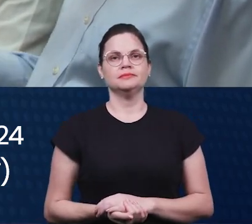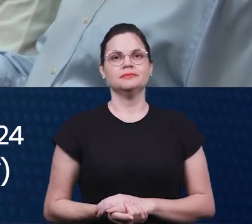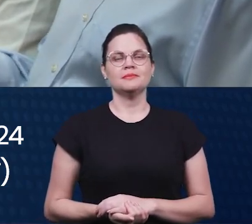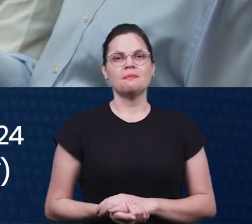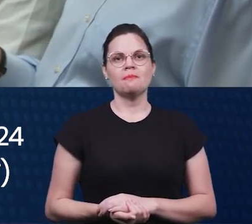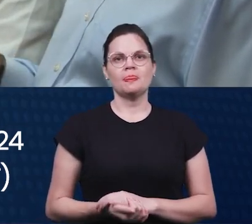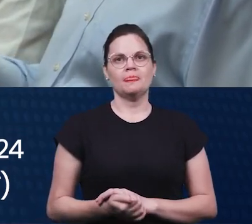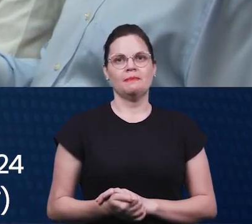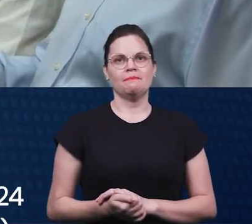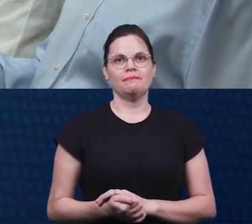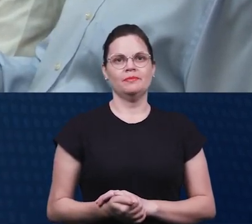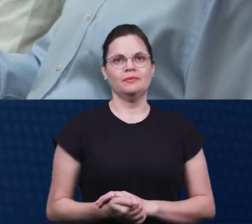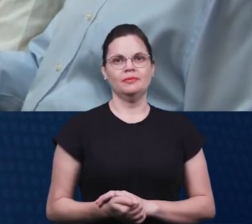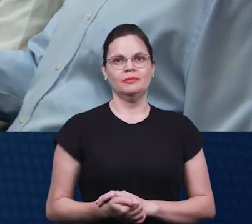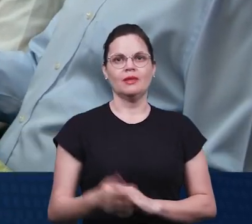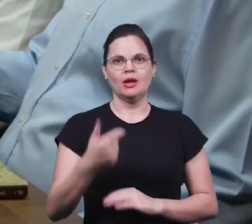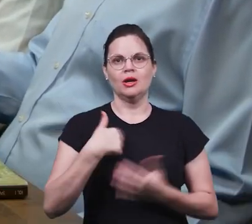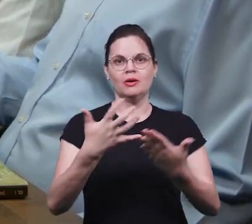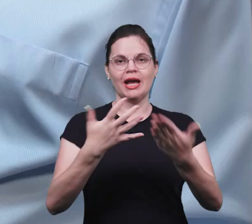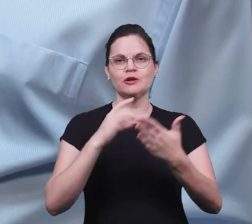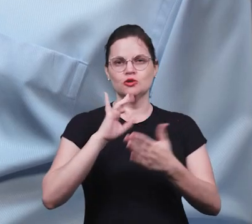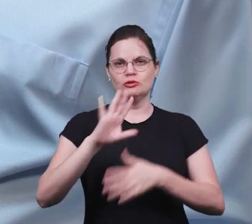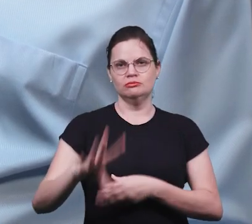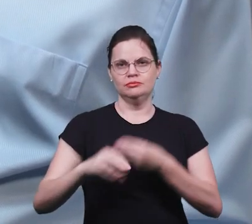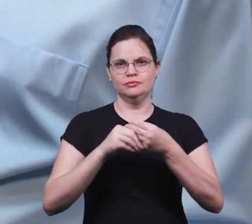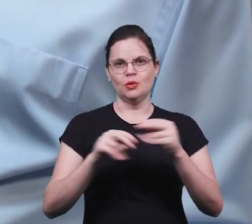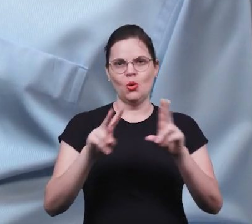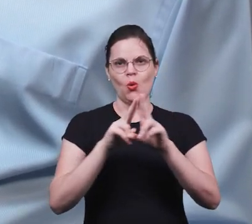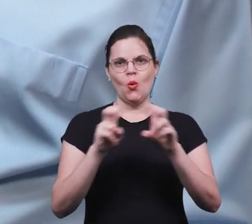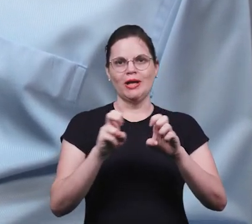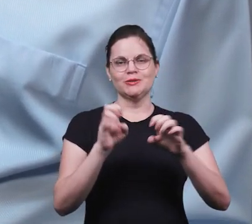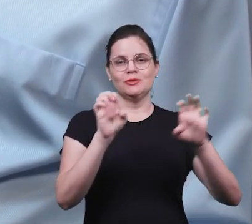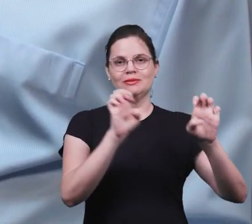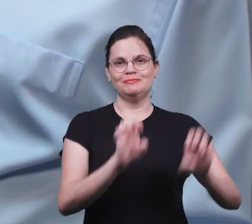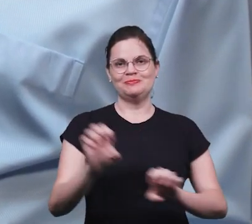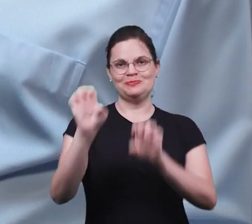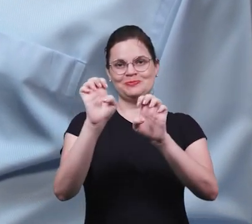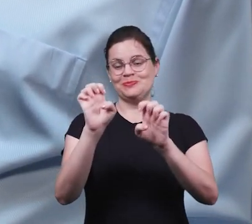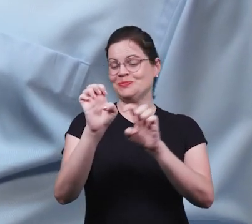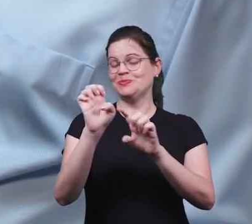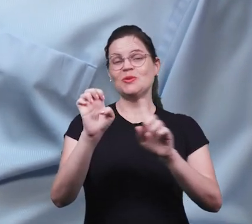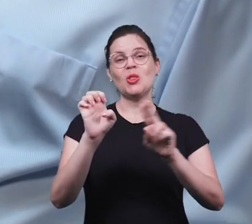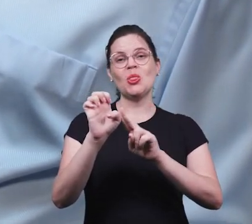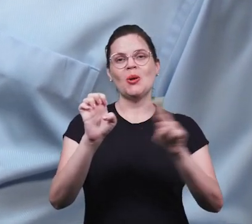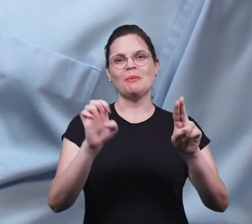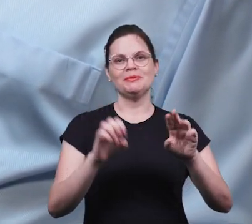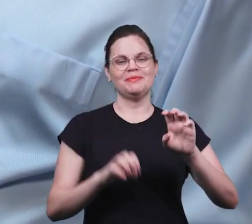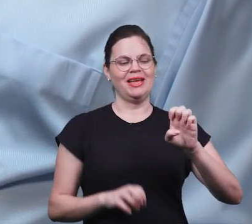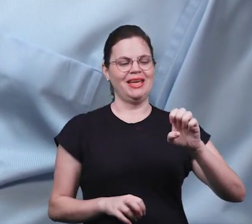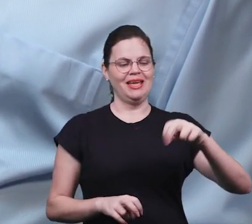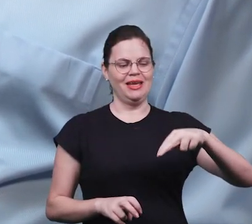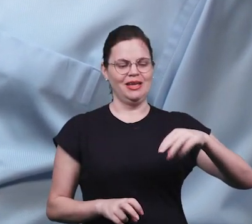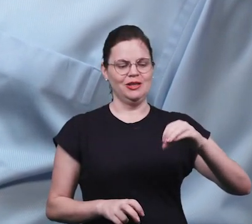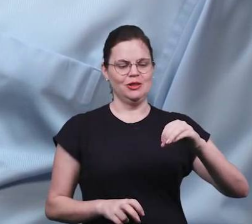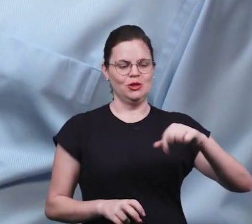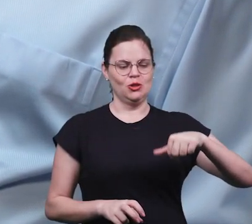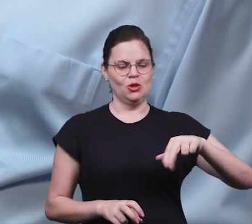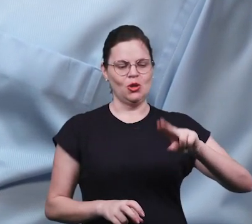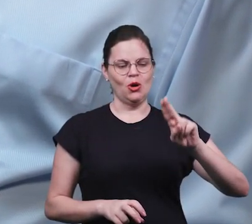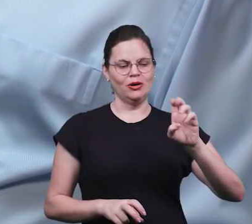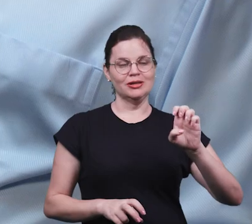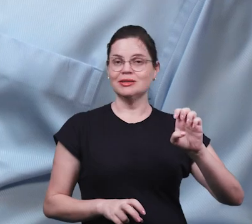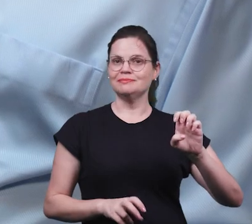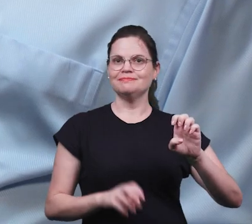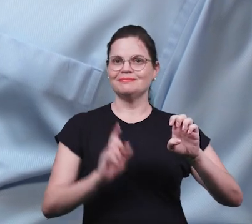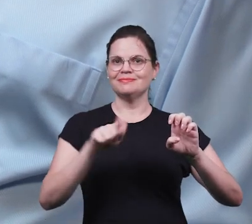alguns anos antes de Noé, para falar de Enoque. Enoque faz parte da